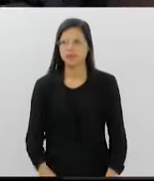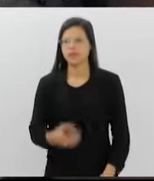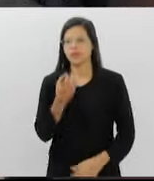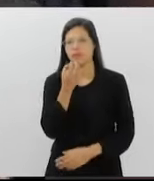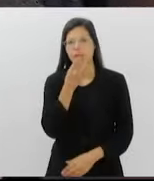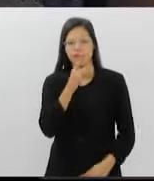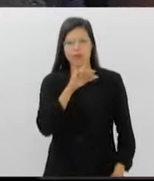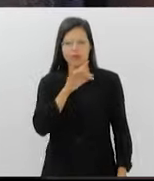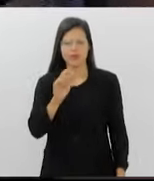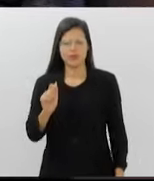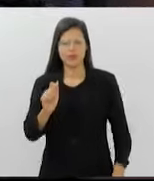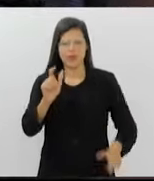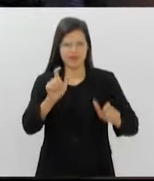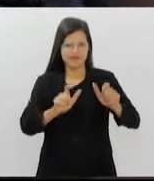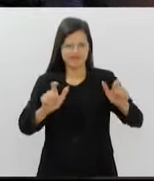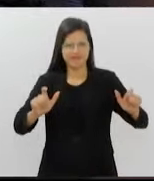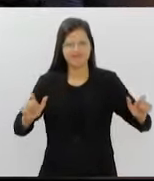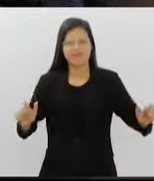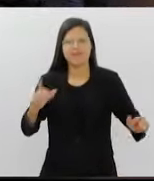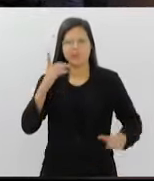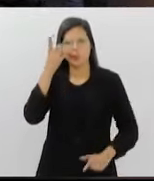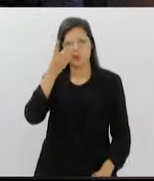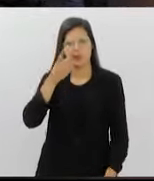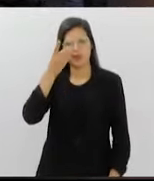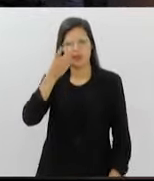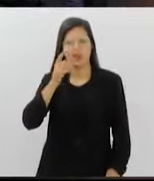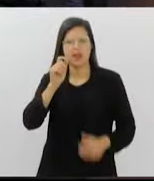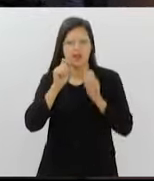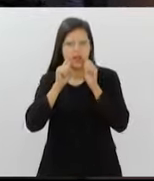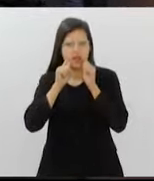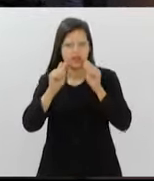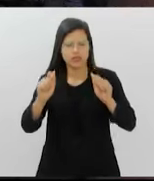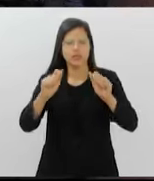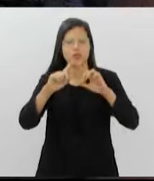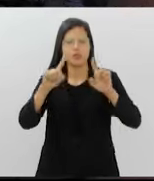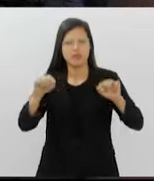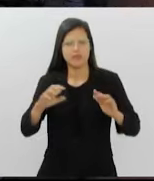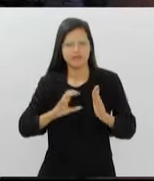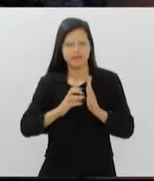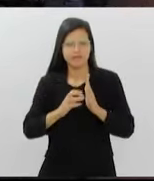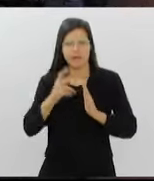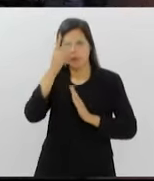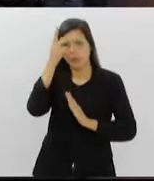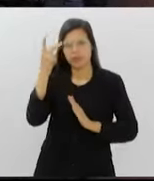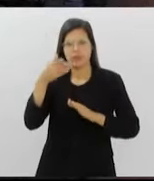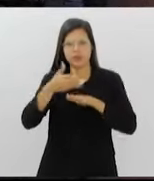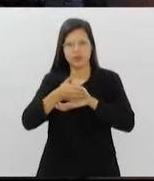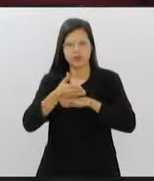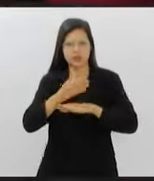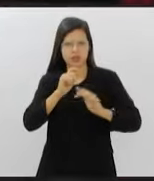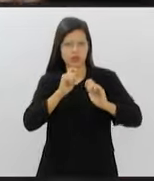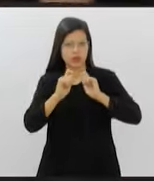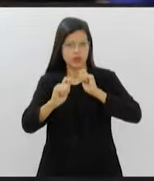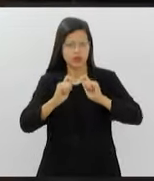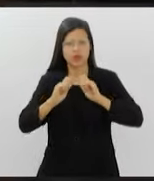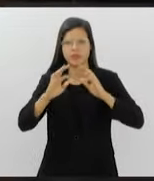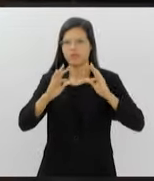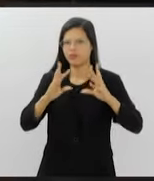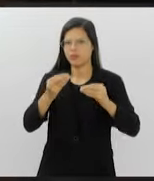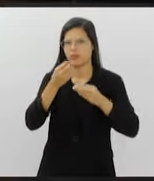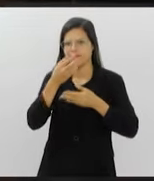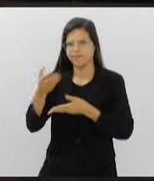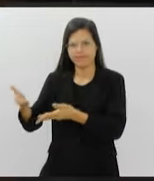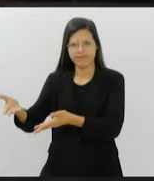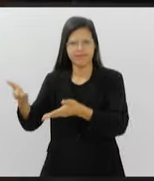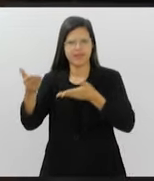Bom dia, senhoras e senhores deputados, assessores, servidores, público presente, imprensa. Sejam todos